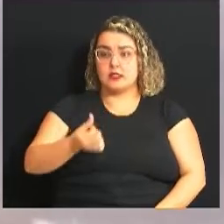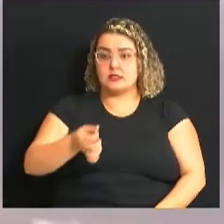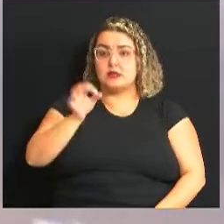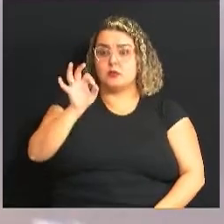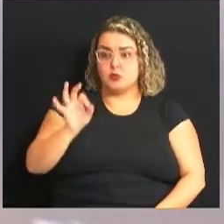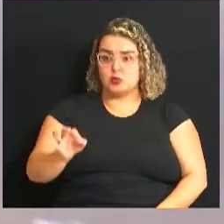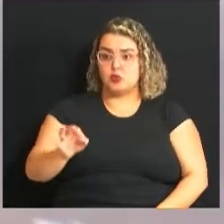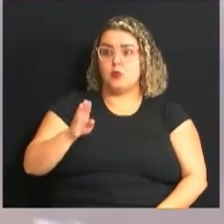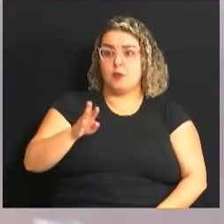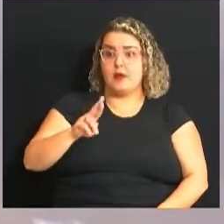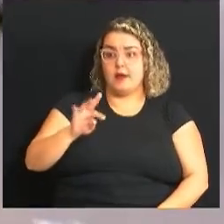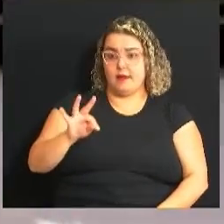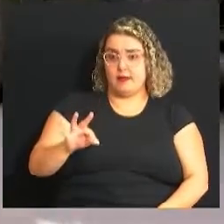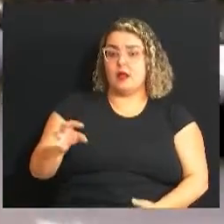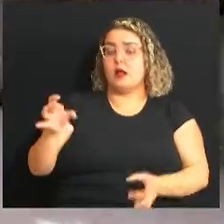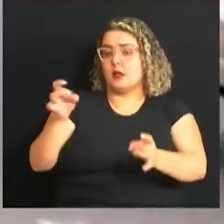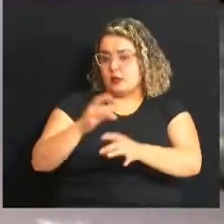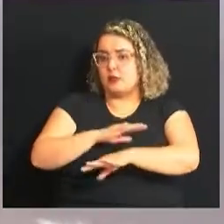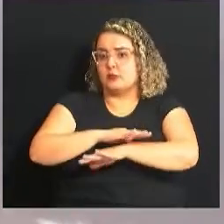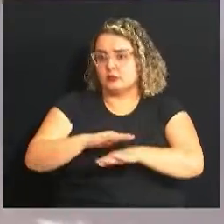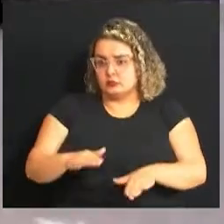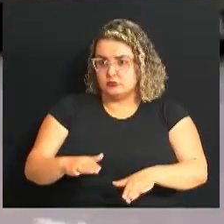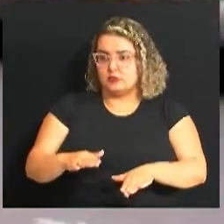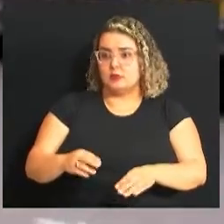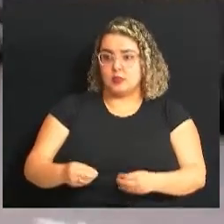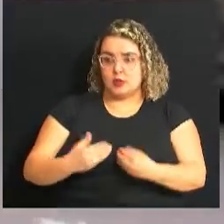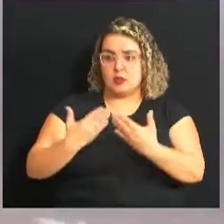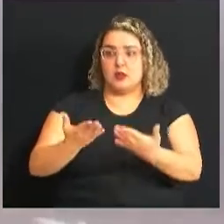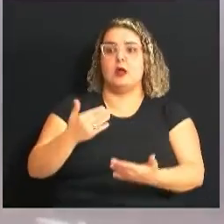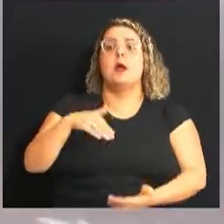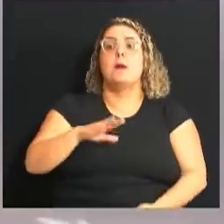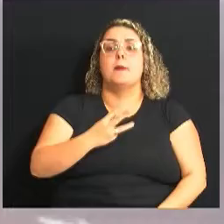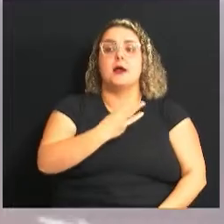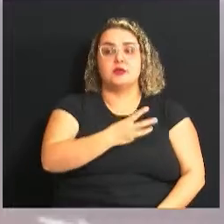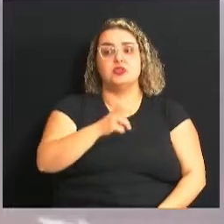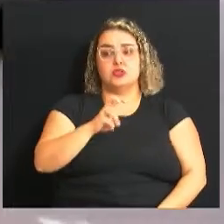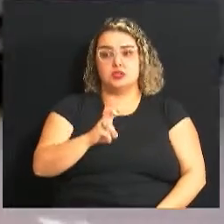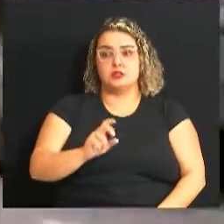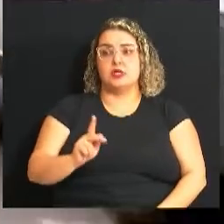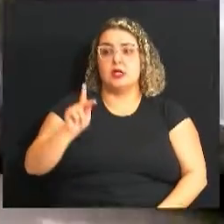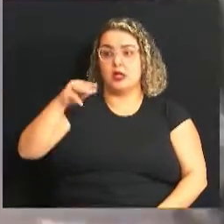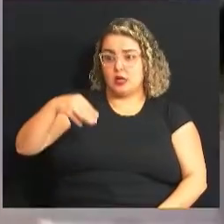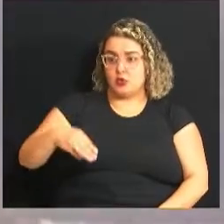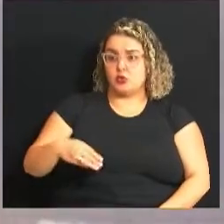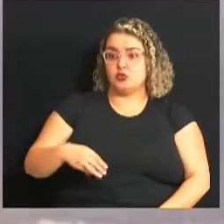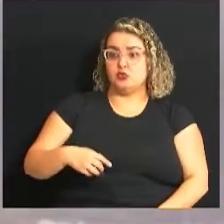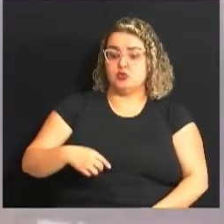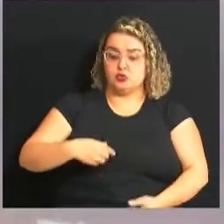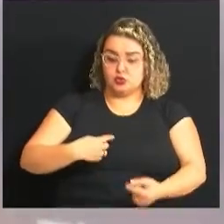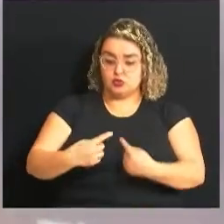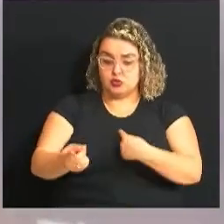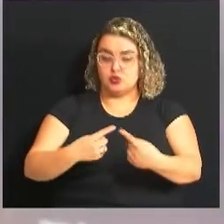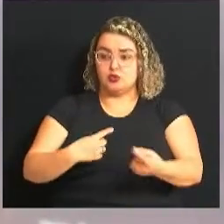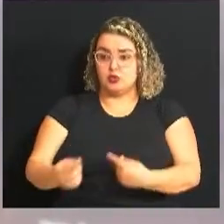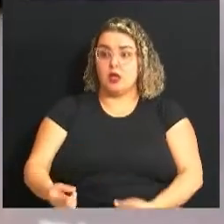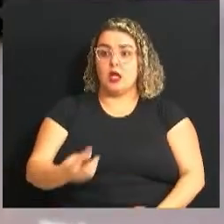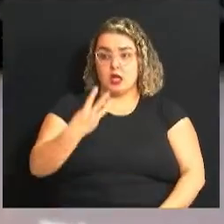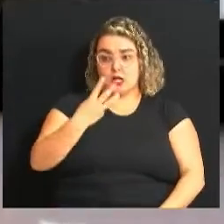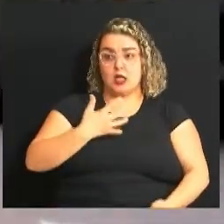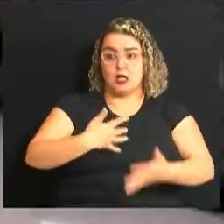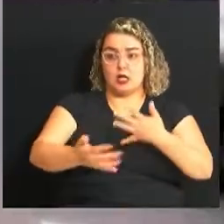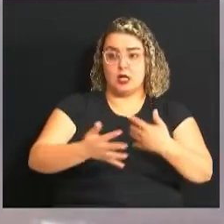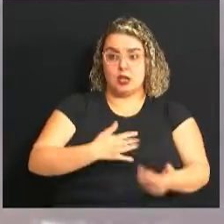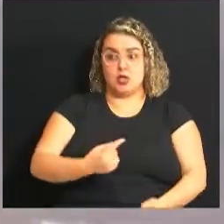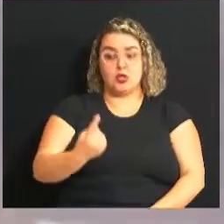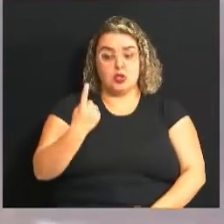estão concluídas. Até agora já foram entregues mais de 35 quilômetros de via, sendo que 3 terminais e uma estação